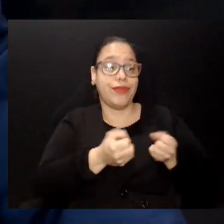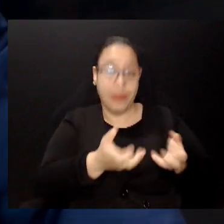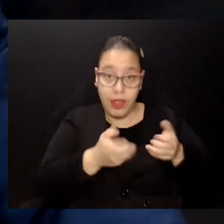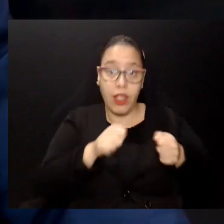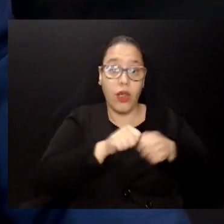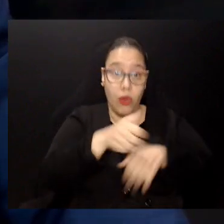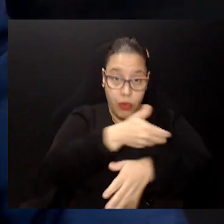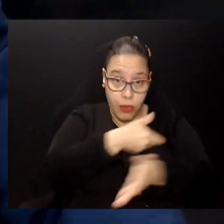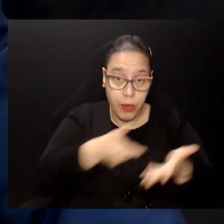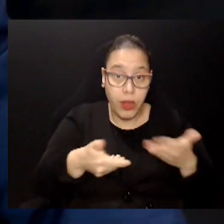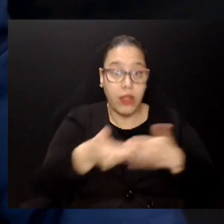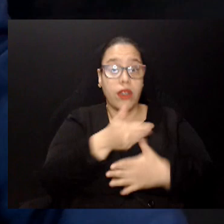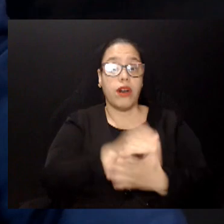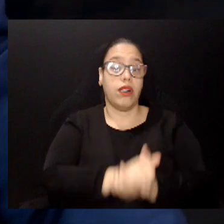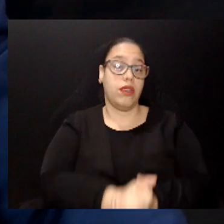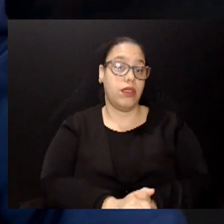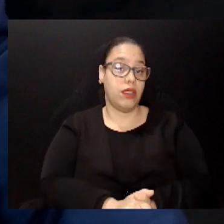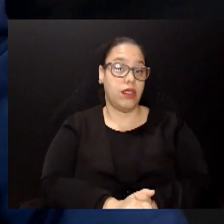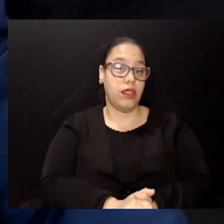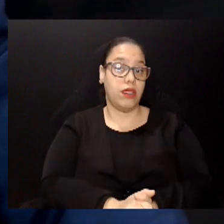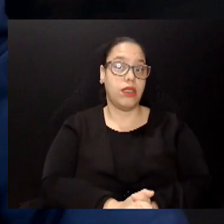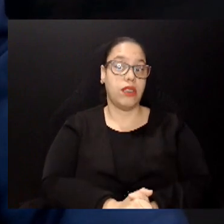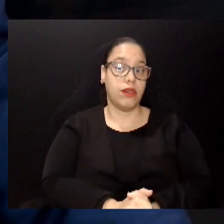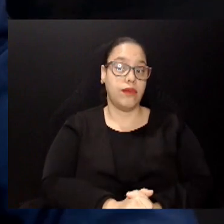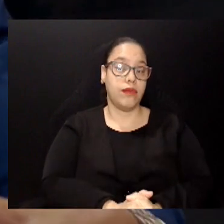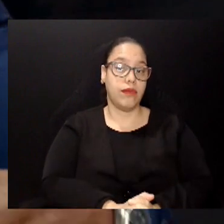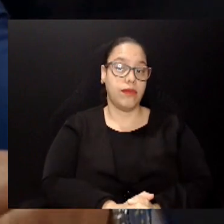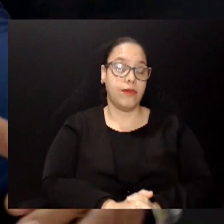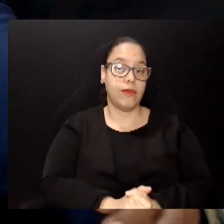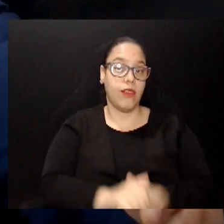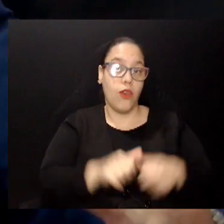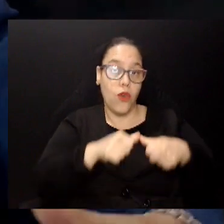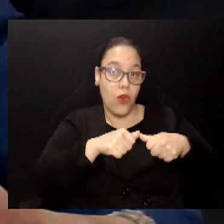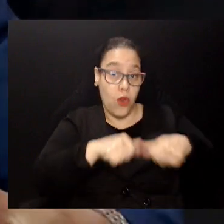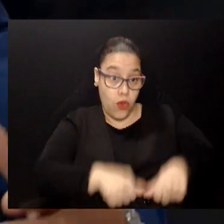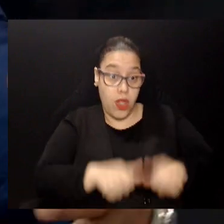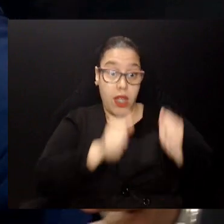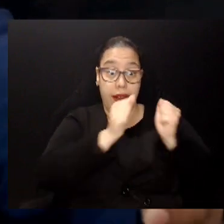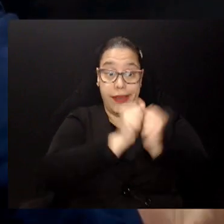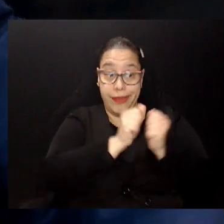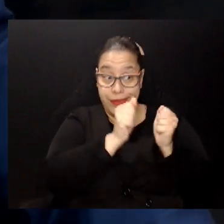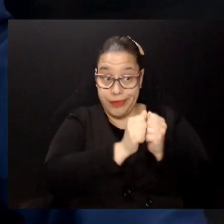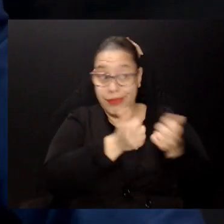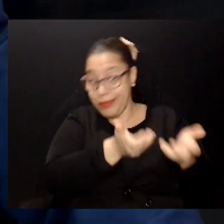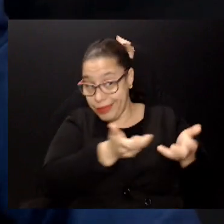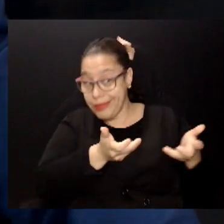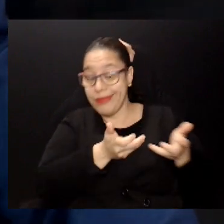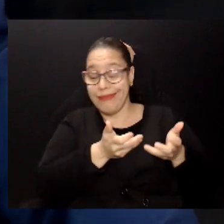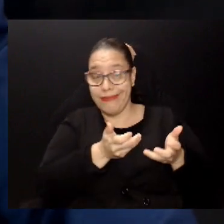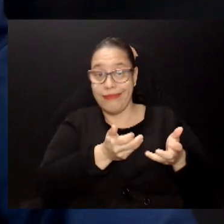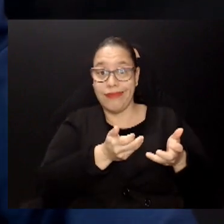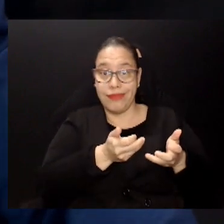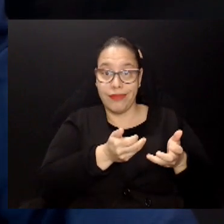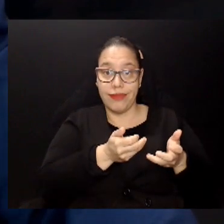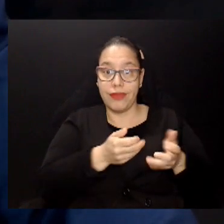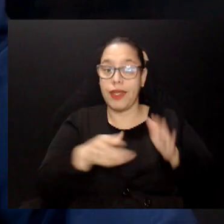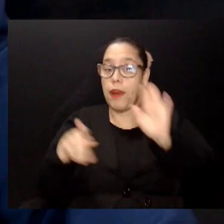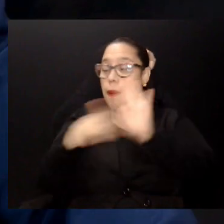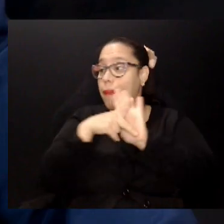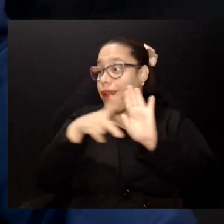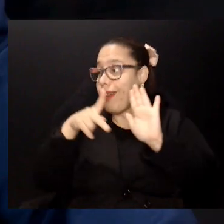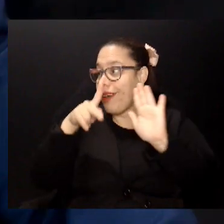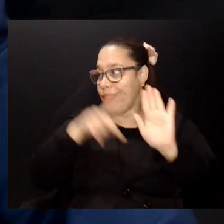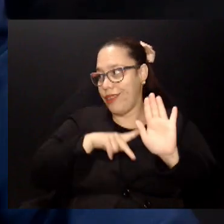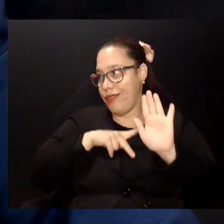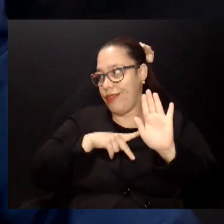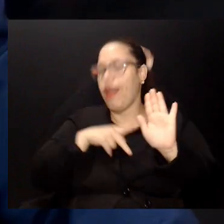ele quer ficar junto, ele quer o tal do pertencimento. Verdade.